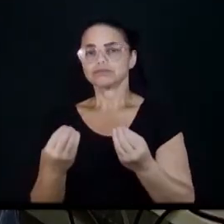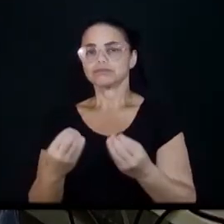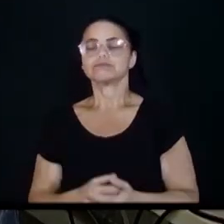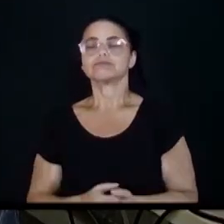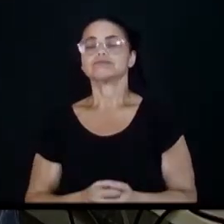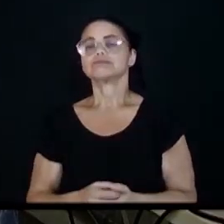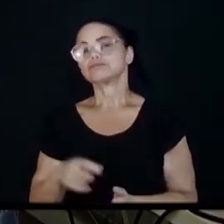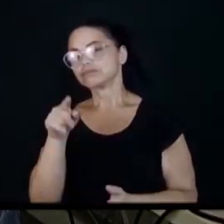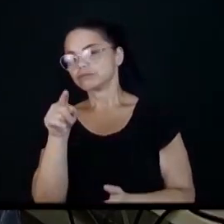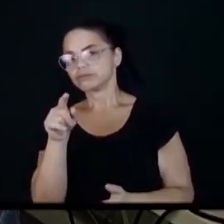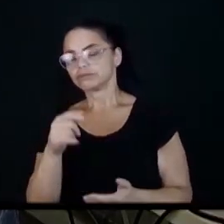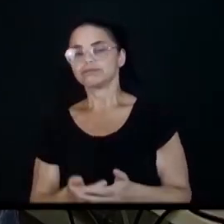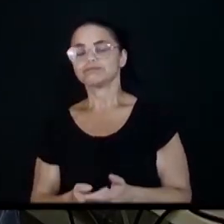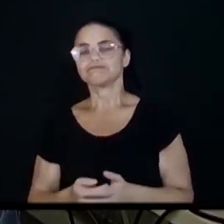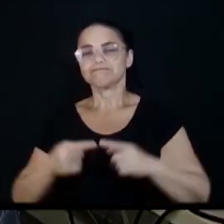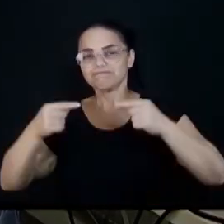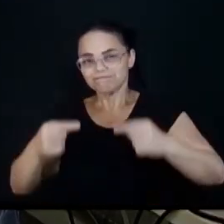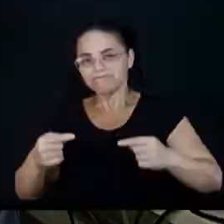esse desafio, né?